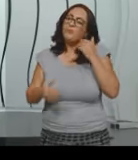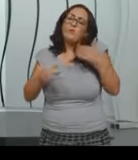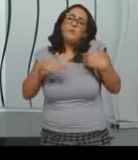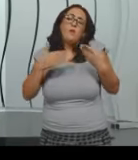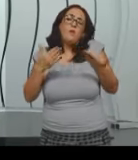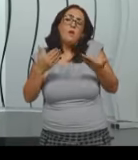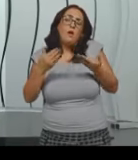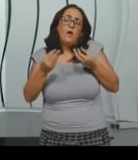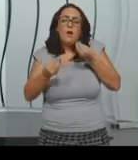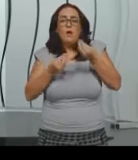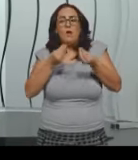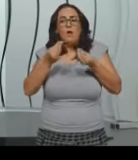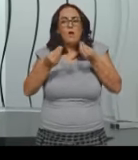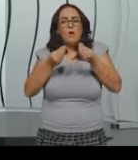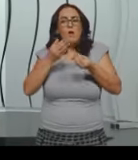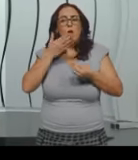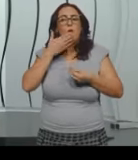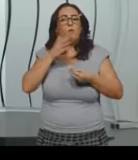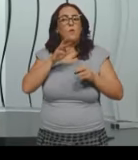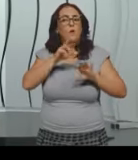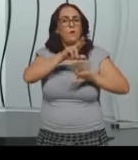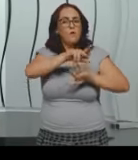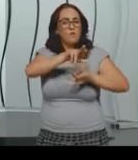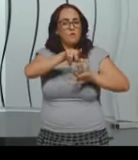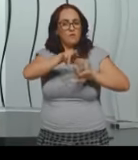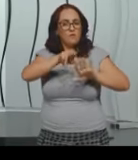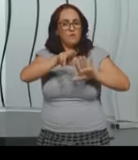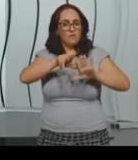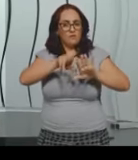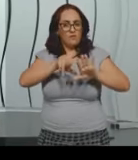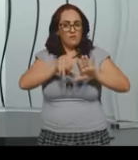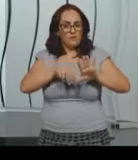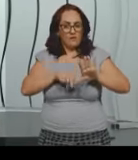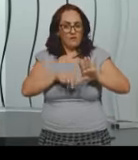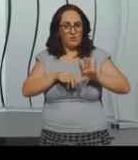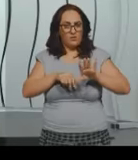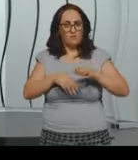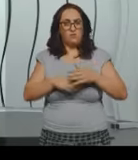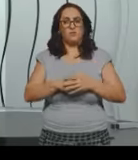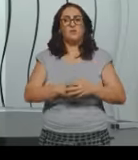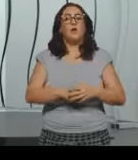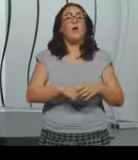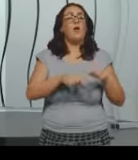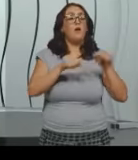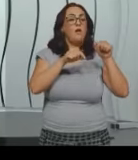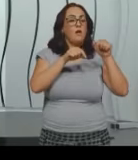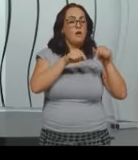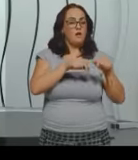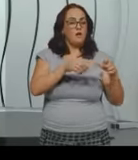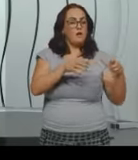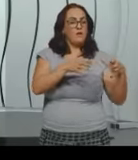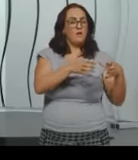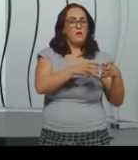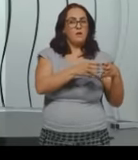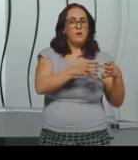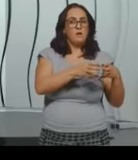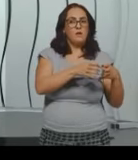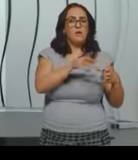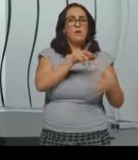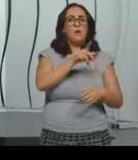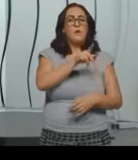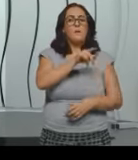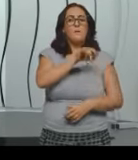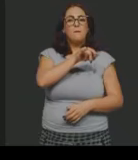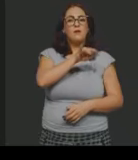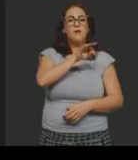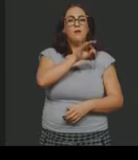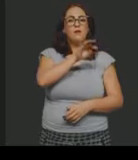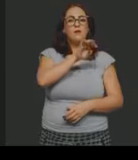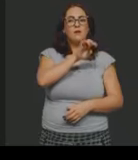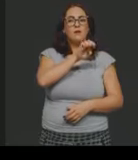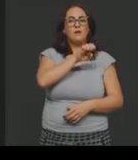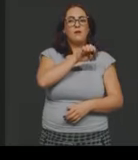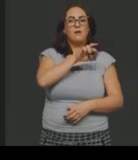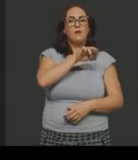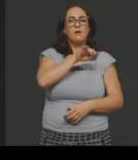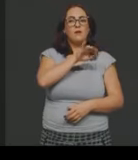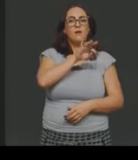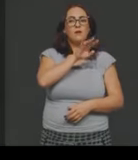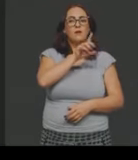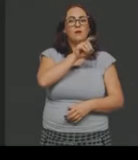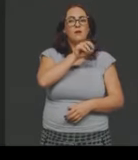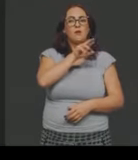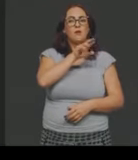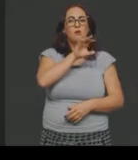desses grupos, desse grupo de plantas. As pteridófitas, tá? Elas são chamadas assim, mas também elas